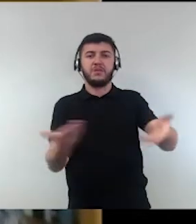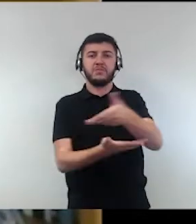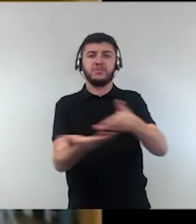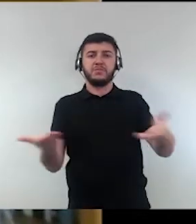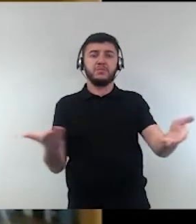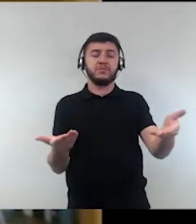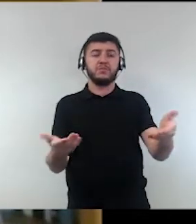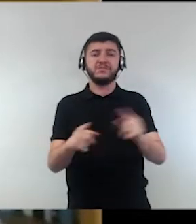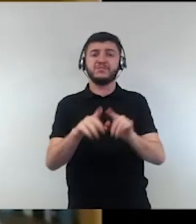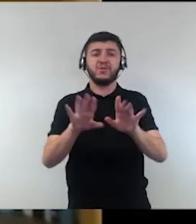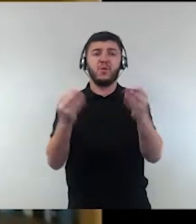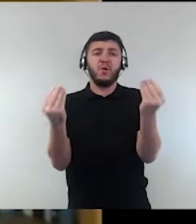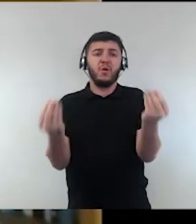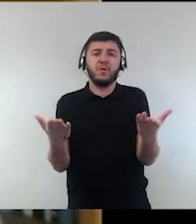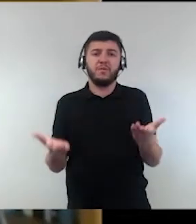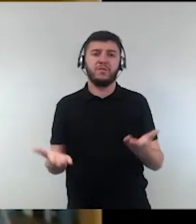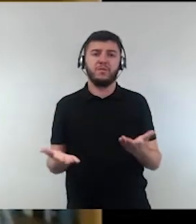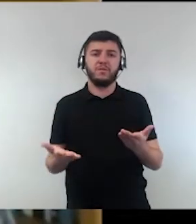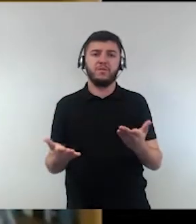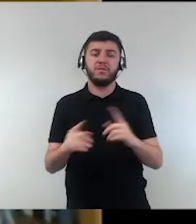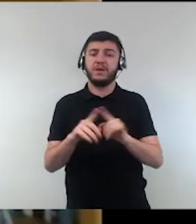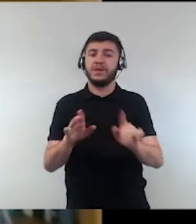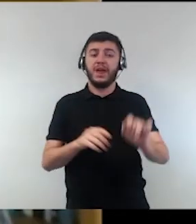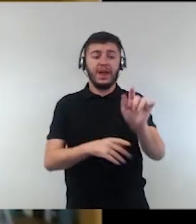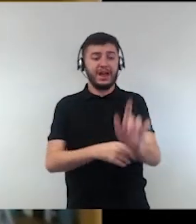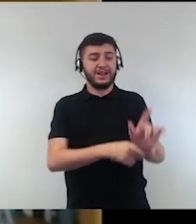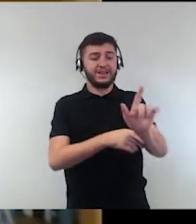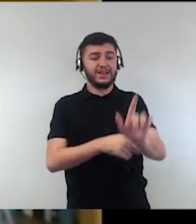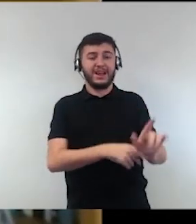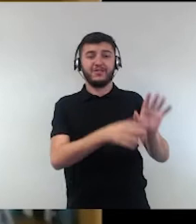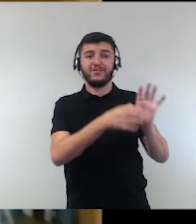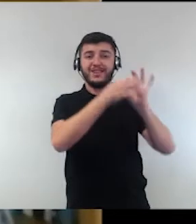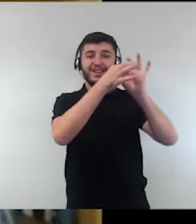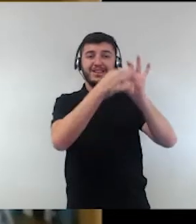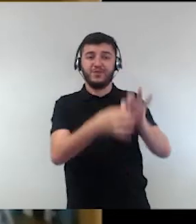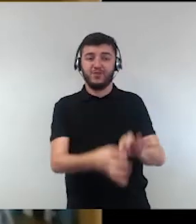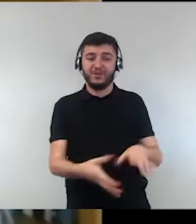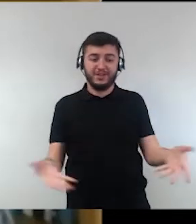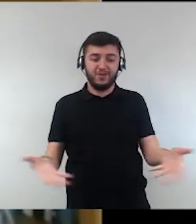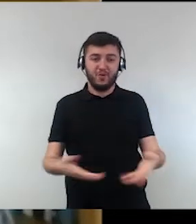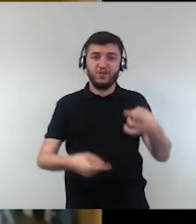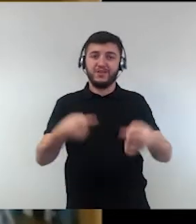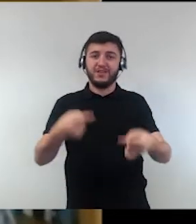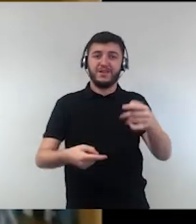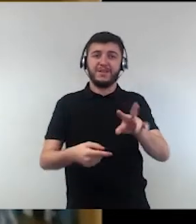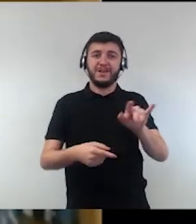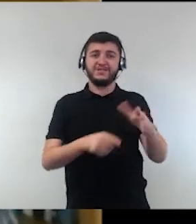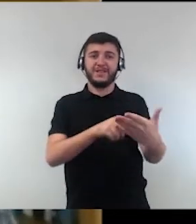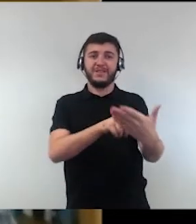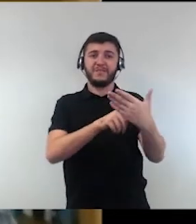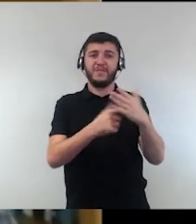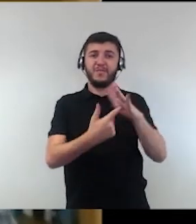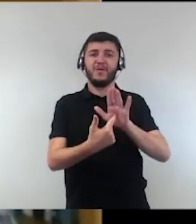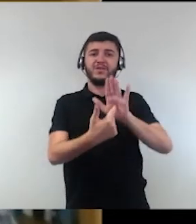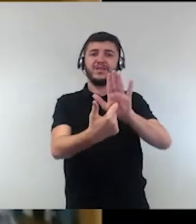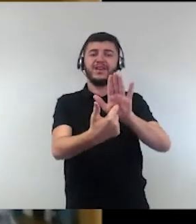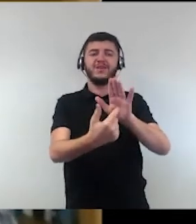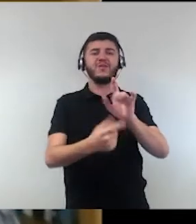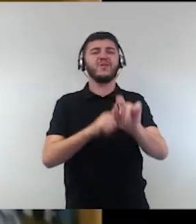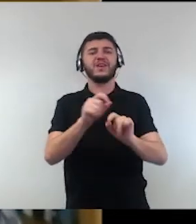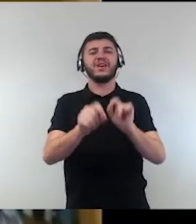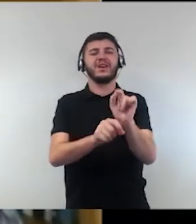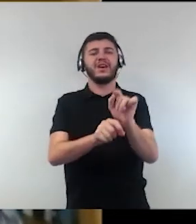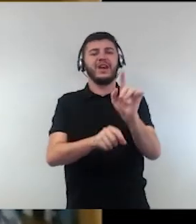contexto, para mim, se apresenta como um caminho, uma